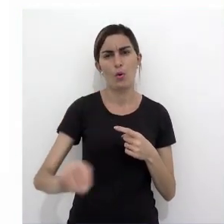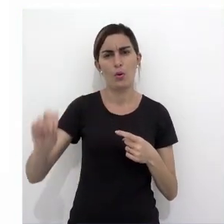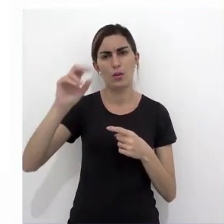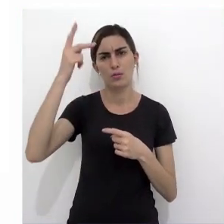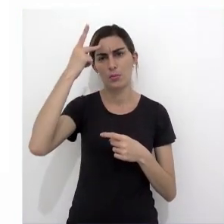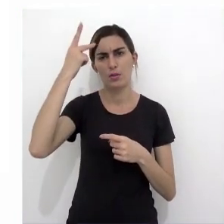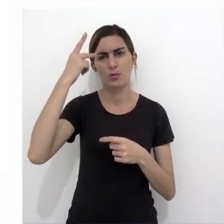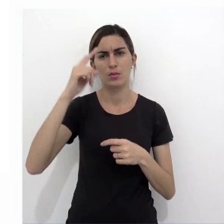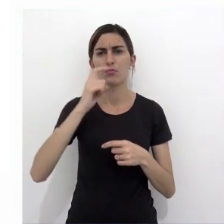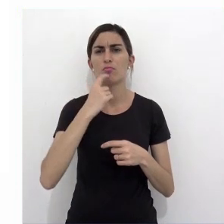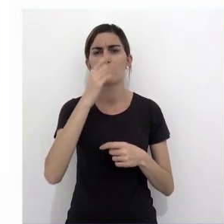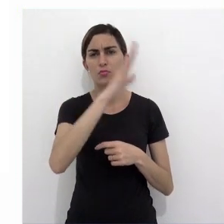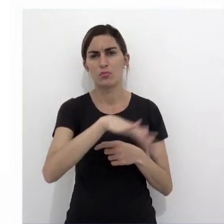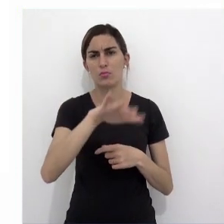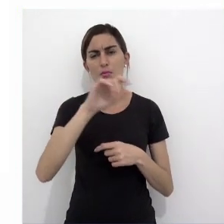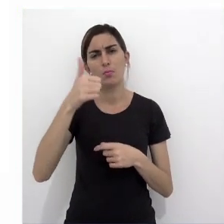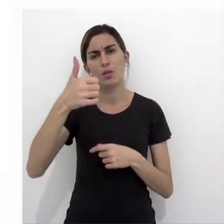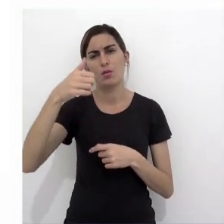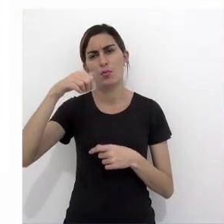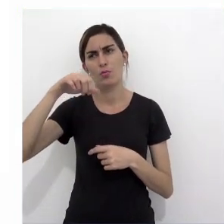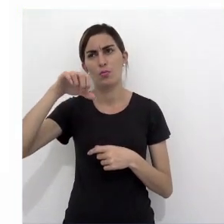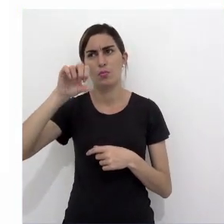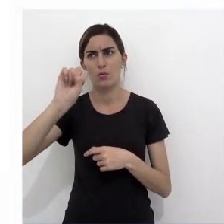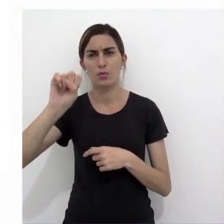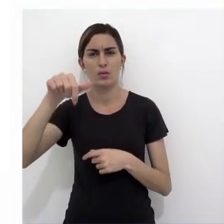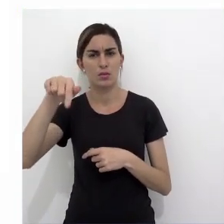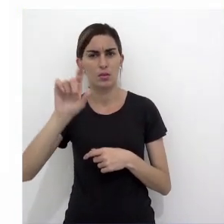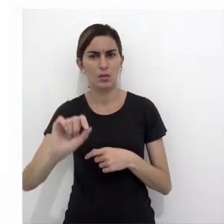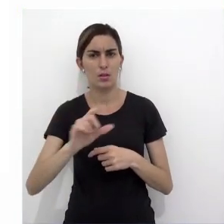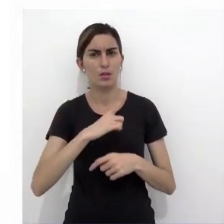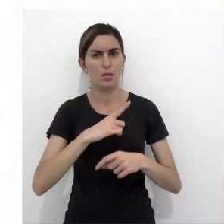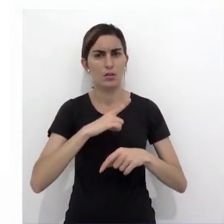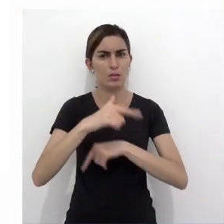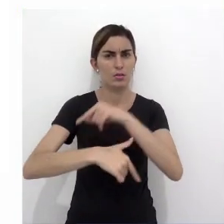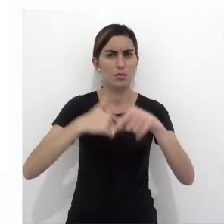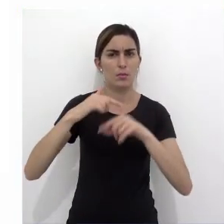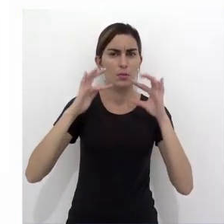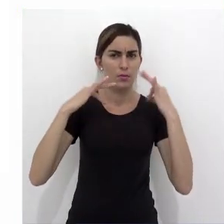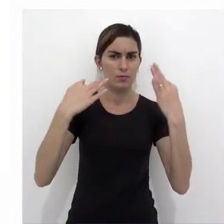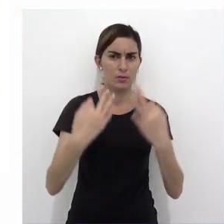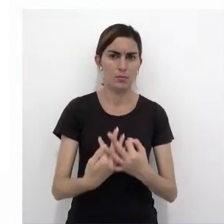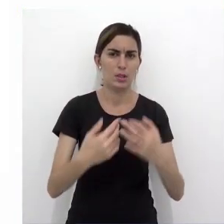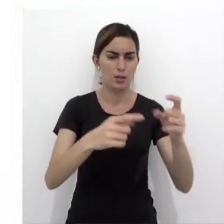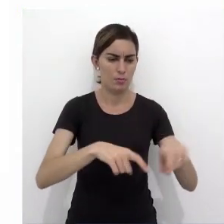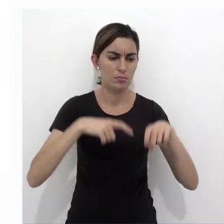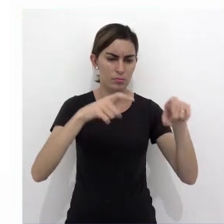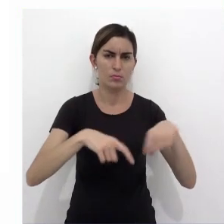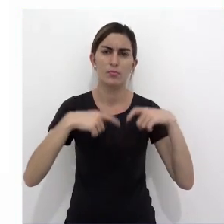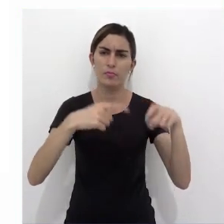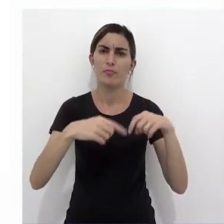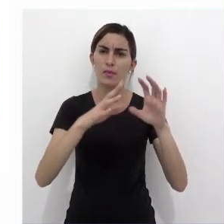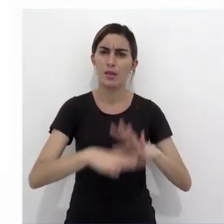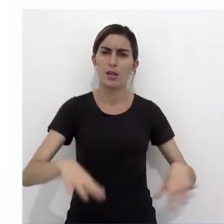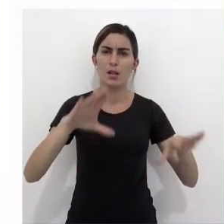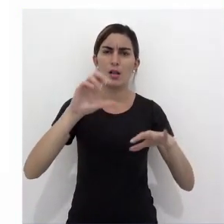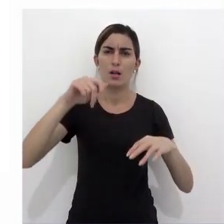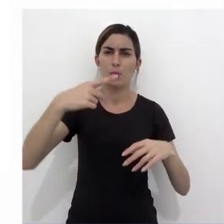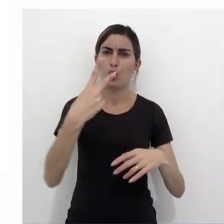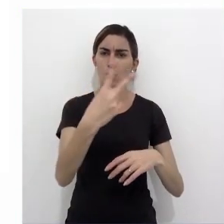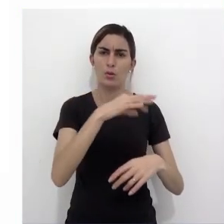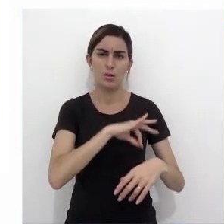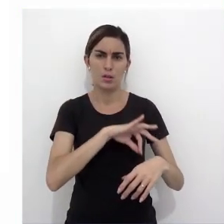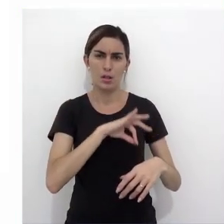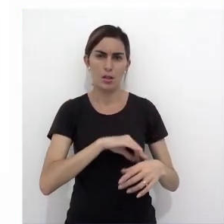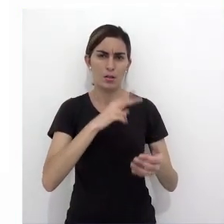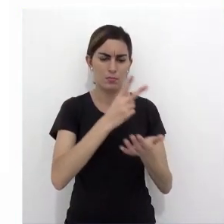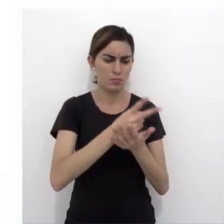1870. Okay? Possuía aí um trabalho familiar camponês. o camponês recebia 2 salários, fixo,